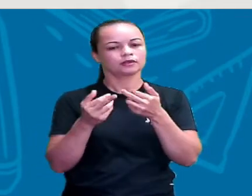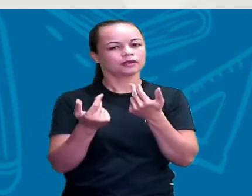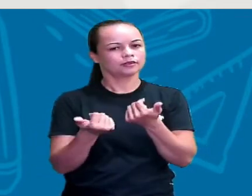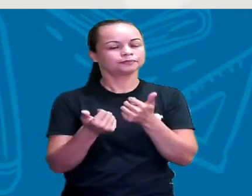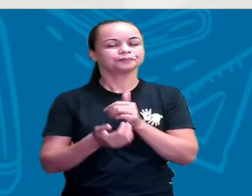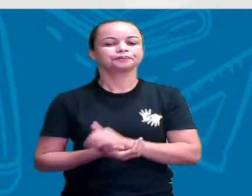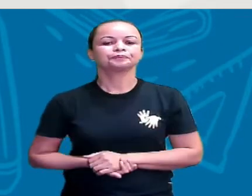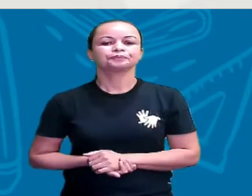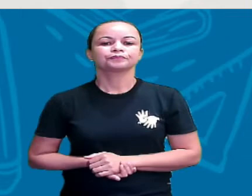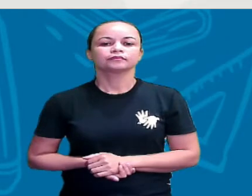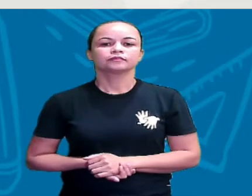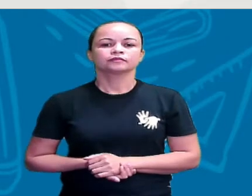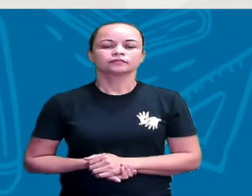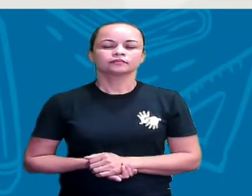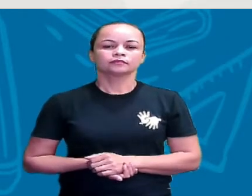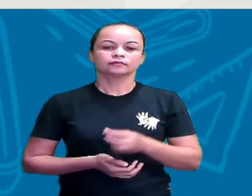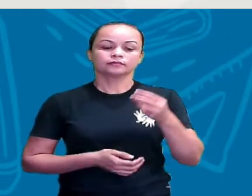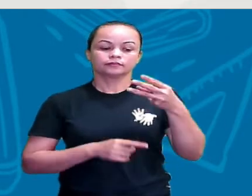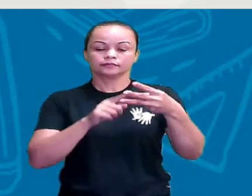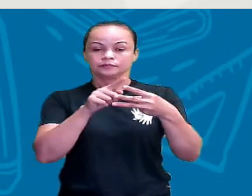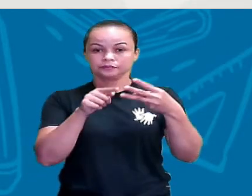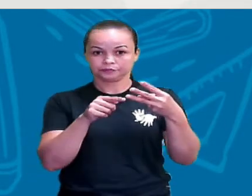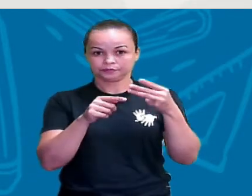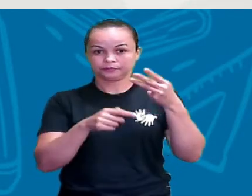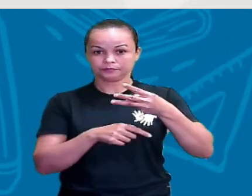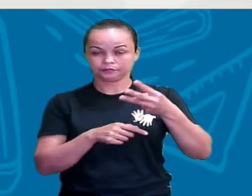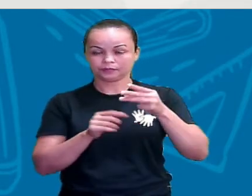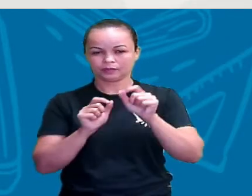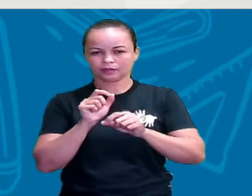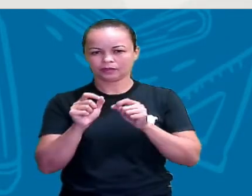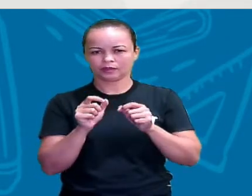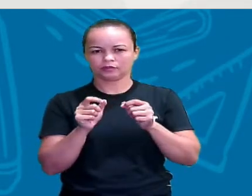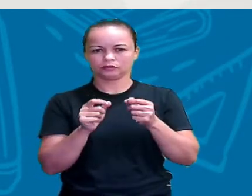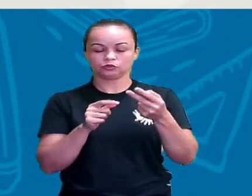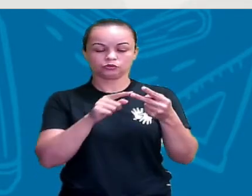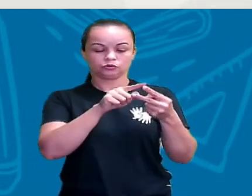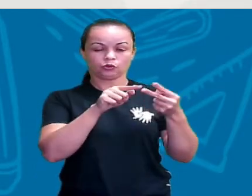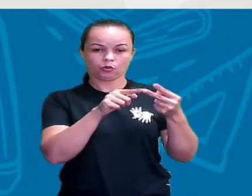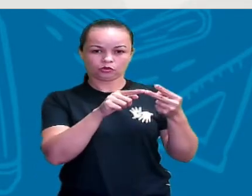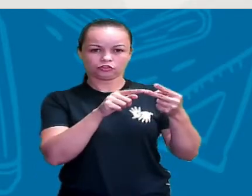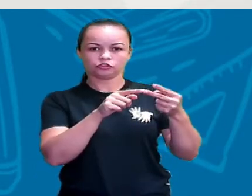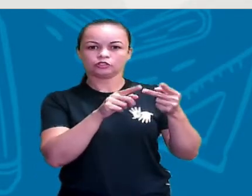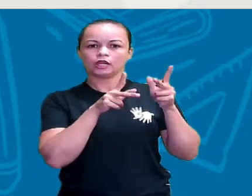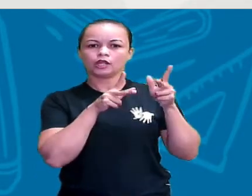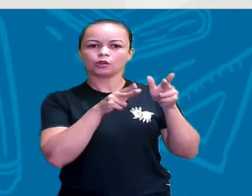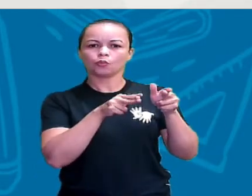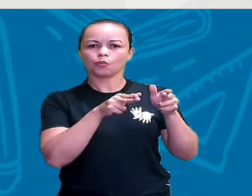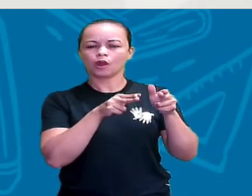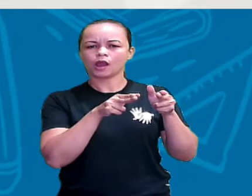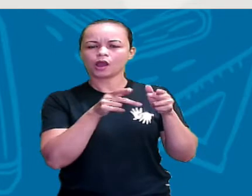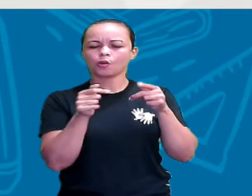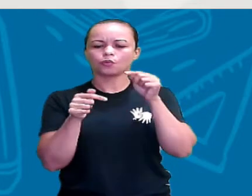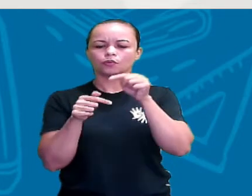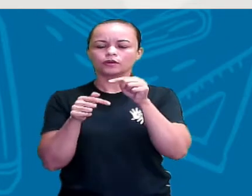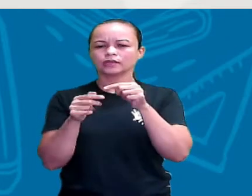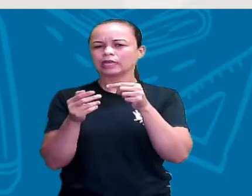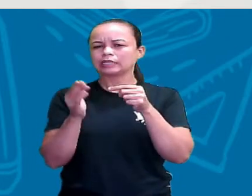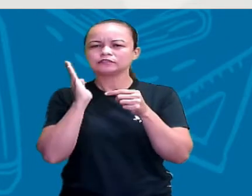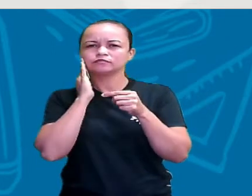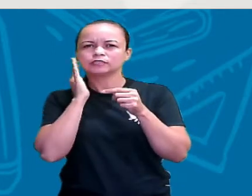Terceiro caso. No terceiro caso, nós temos o seguinte, 2 ângulos congruentes e um lado compreendido entre